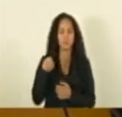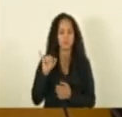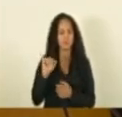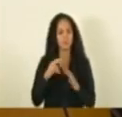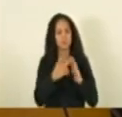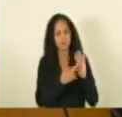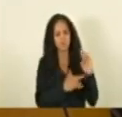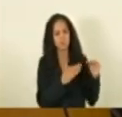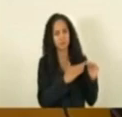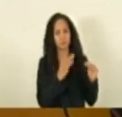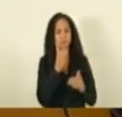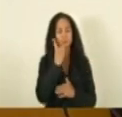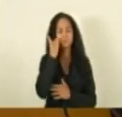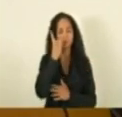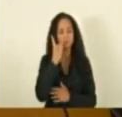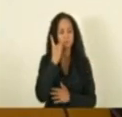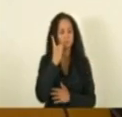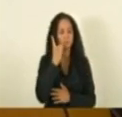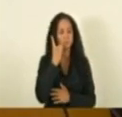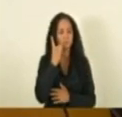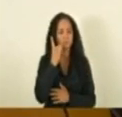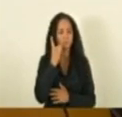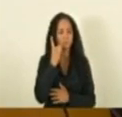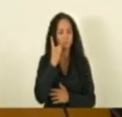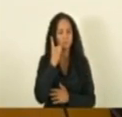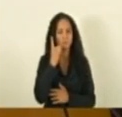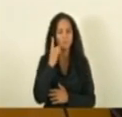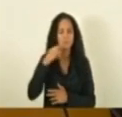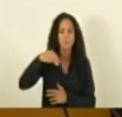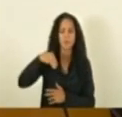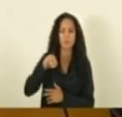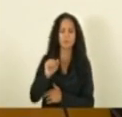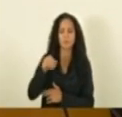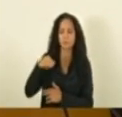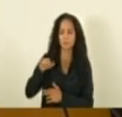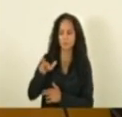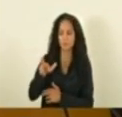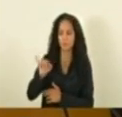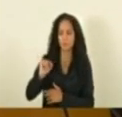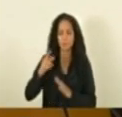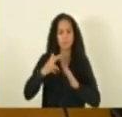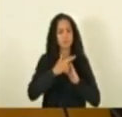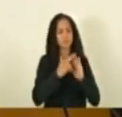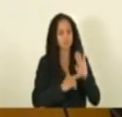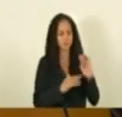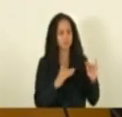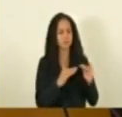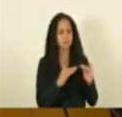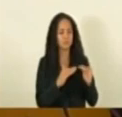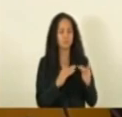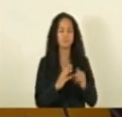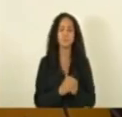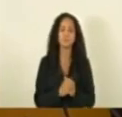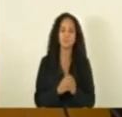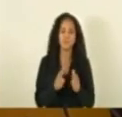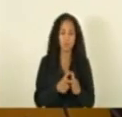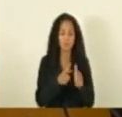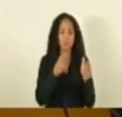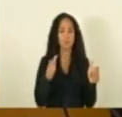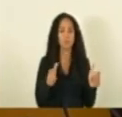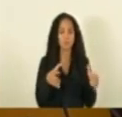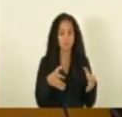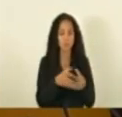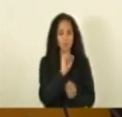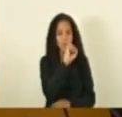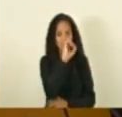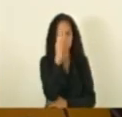relator, como voto deputada, deputado Emílio Mameri, com relator, tendo maioria na Comissão